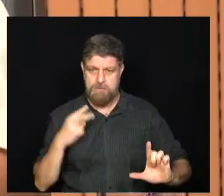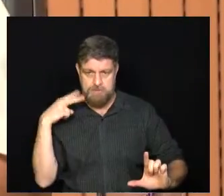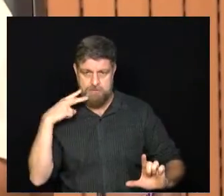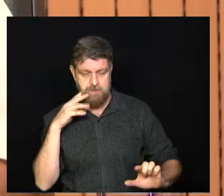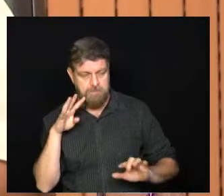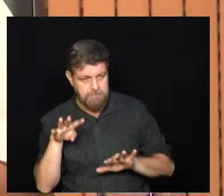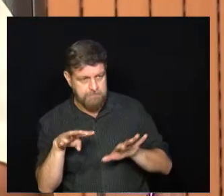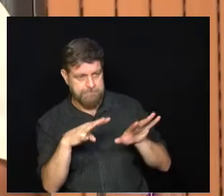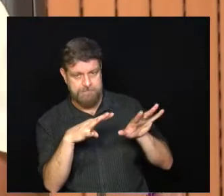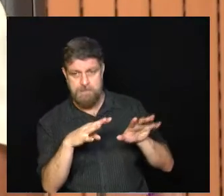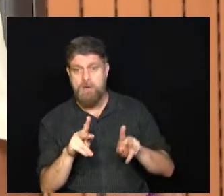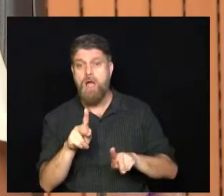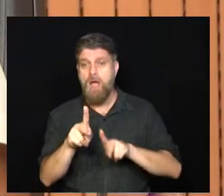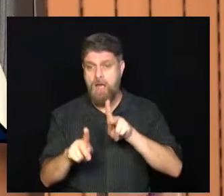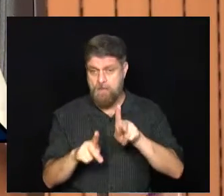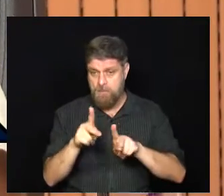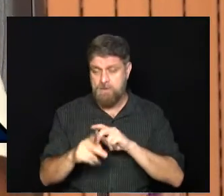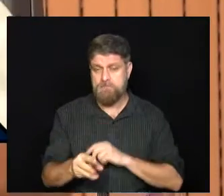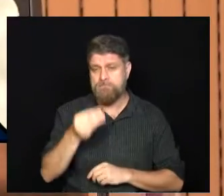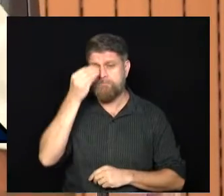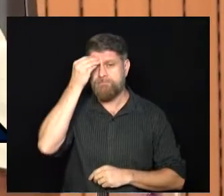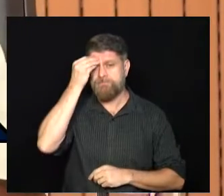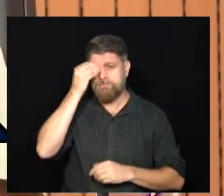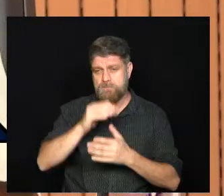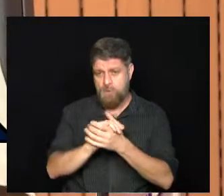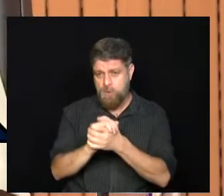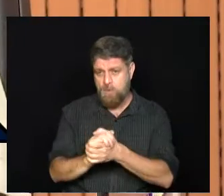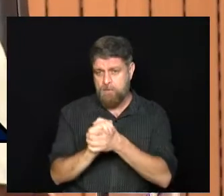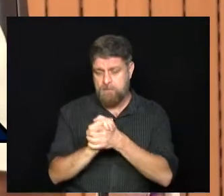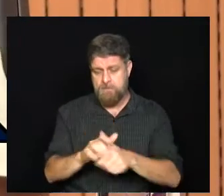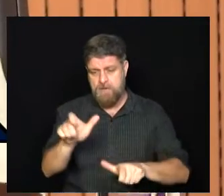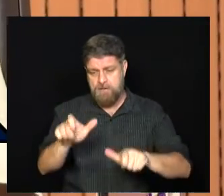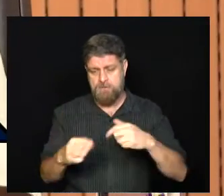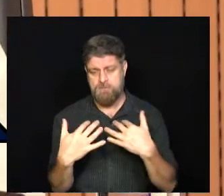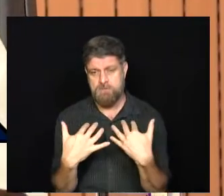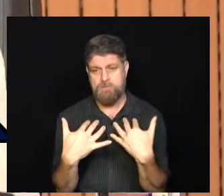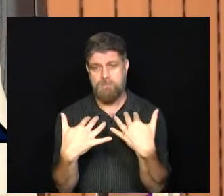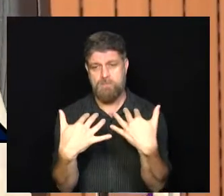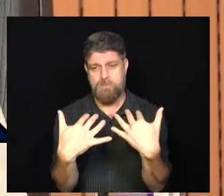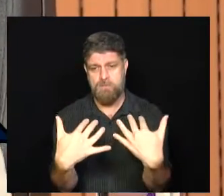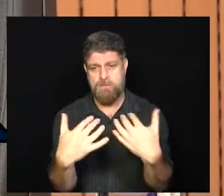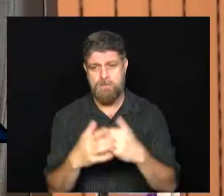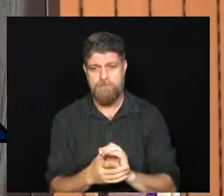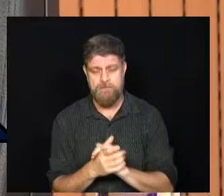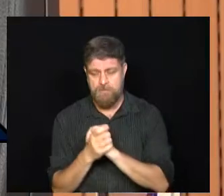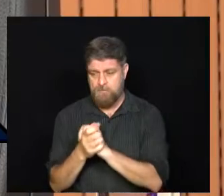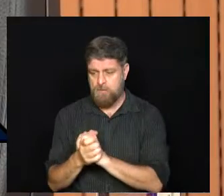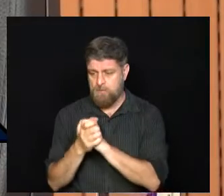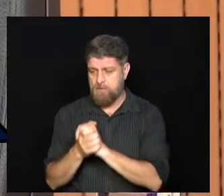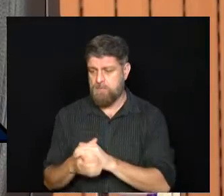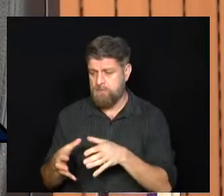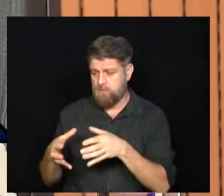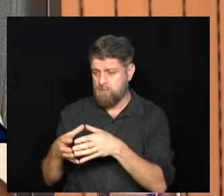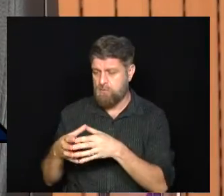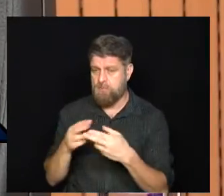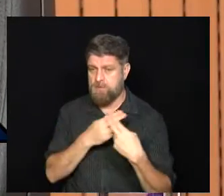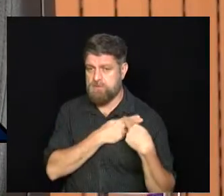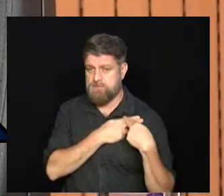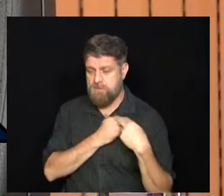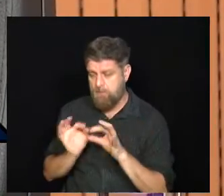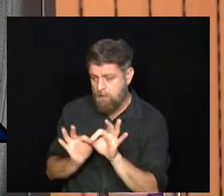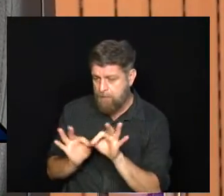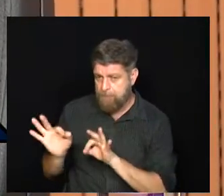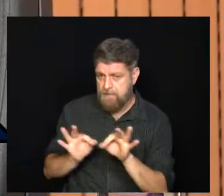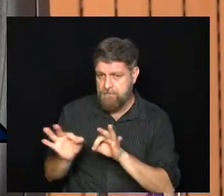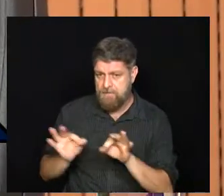a população também acompanhe. Nossa saudação aqui a quem está nos acompanhando pela TV Câmara, também ao cerimonial da Câmara, os demais integrantes